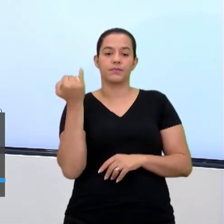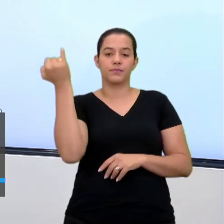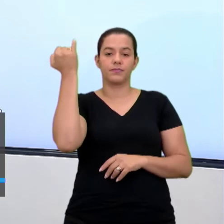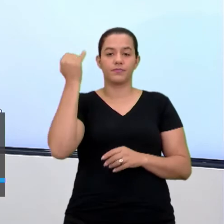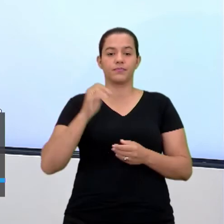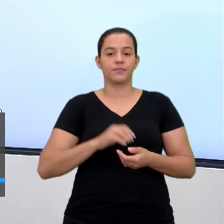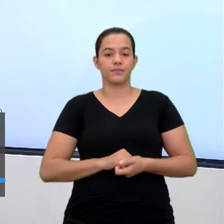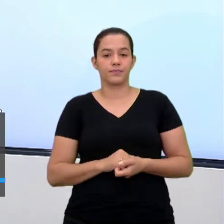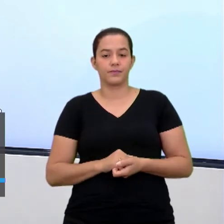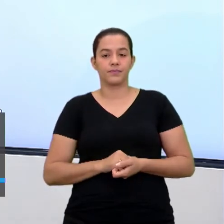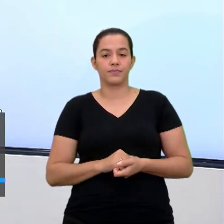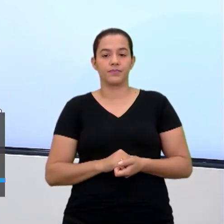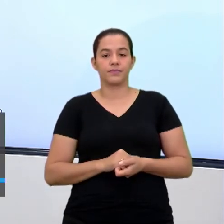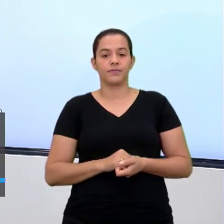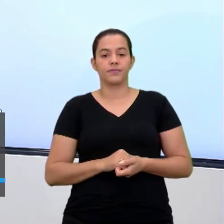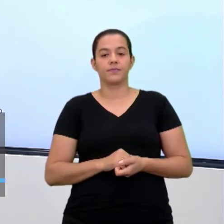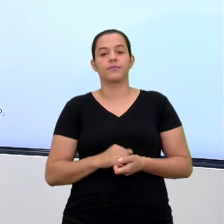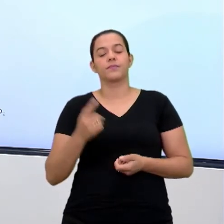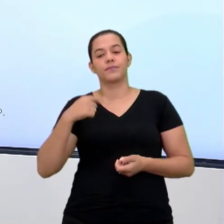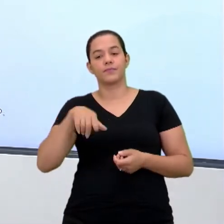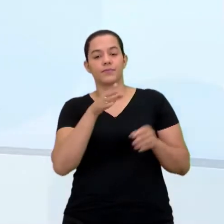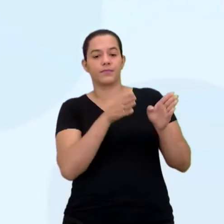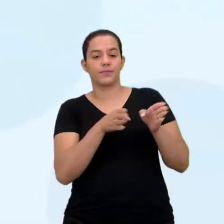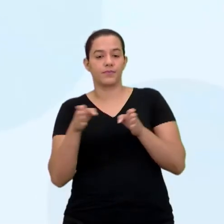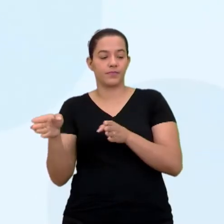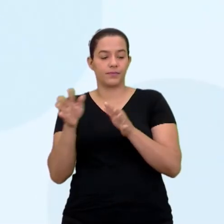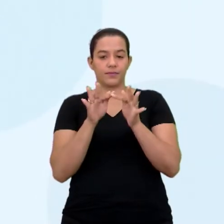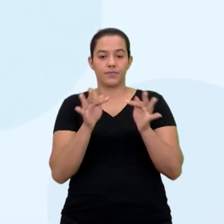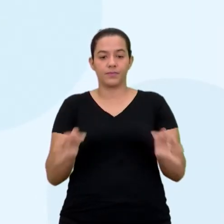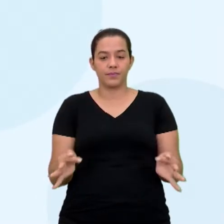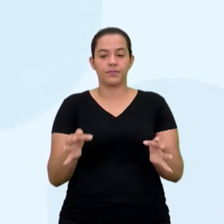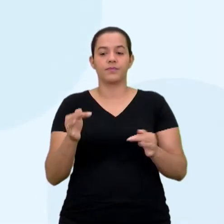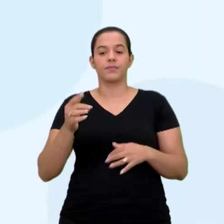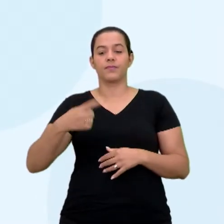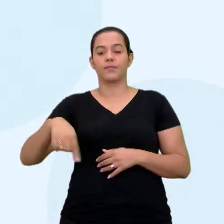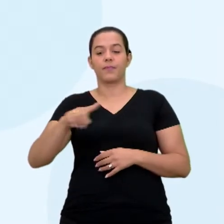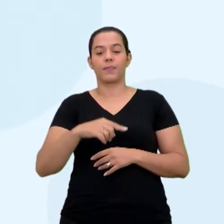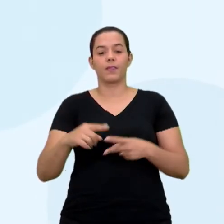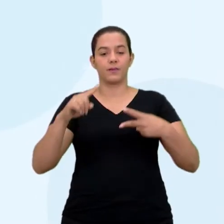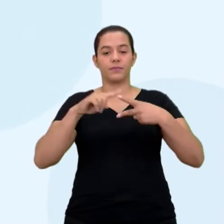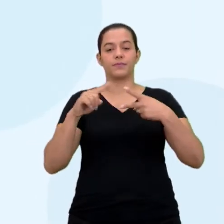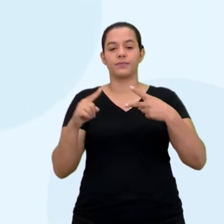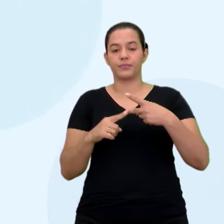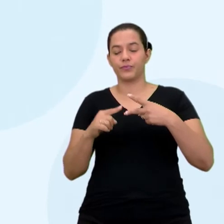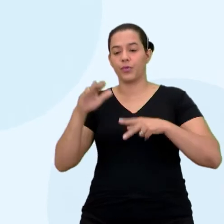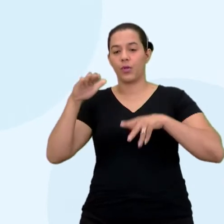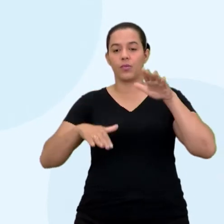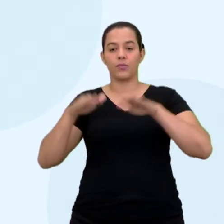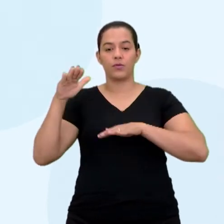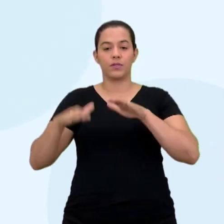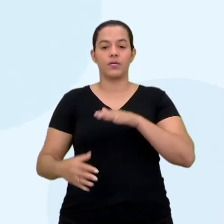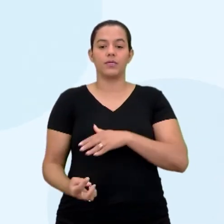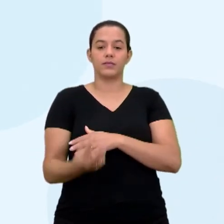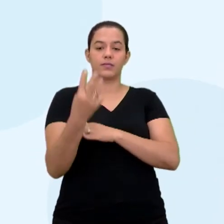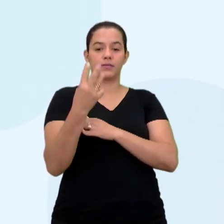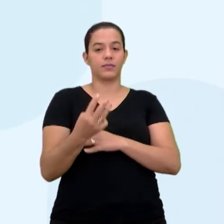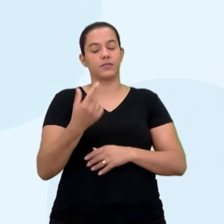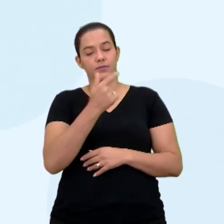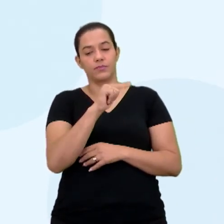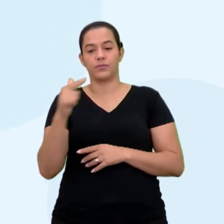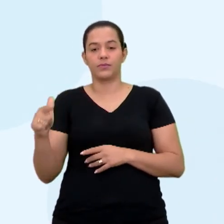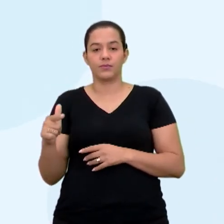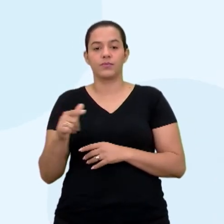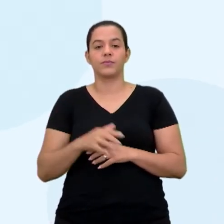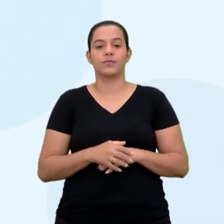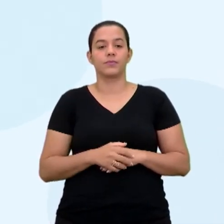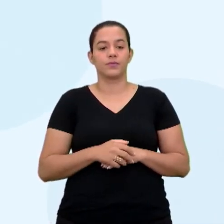da regressão linear simples, tá, ok? São observadas apenas duas variáveis. Não tem a terceira, não tem, tá?